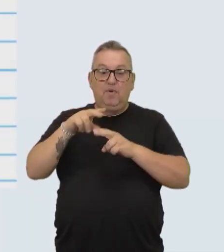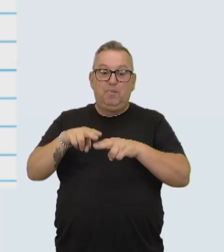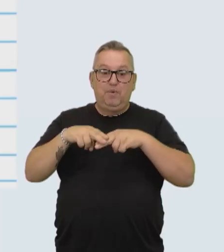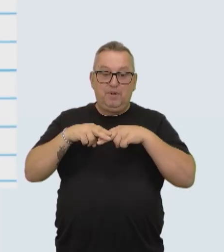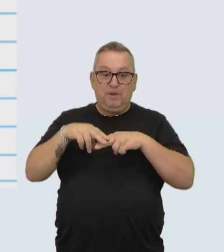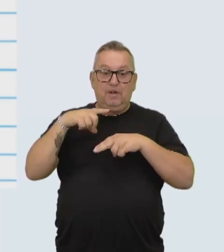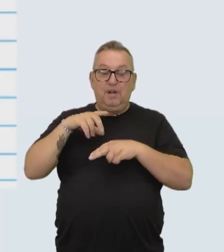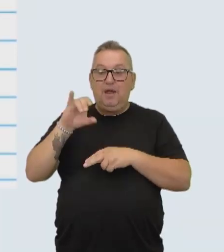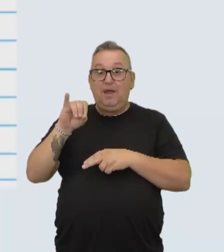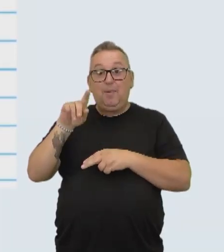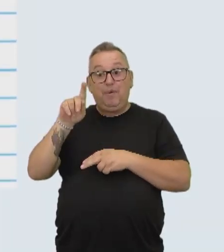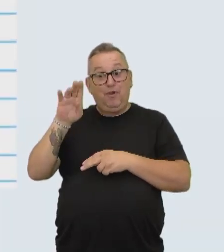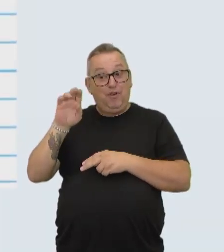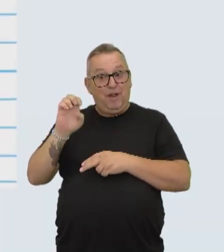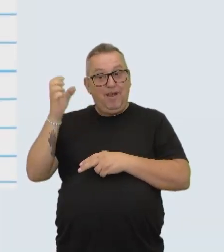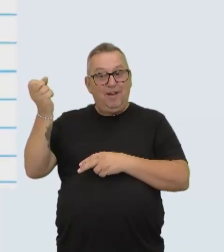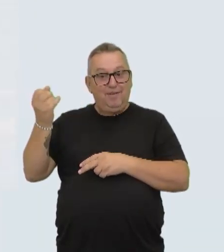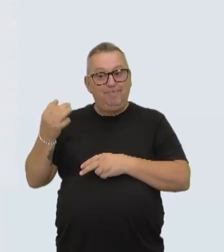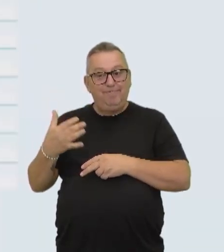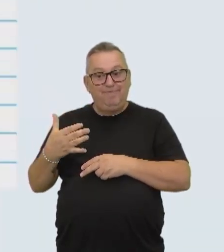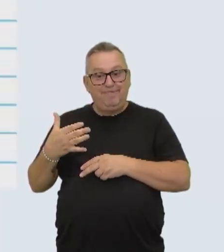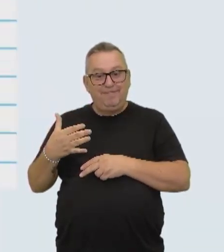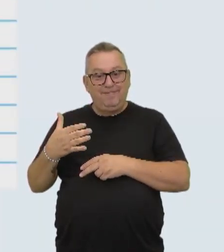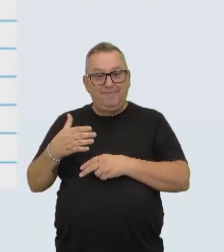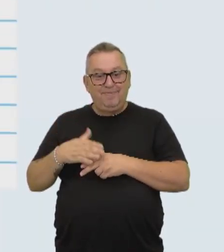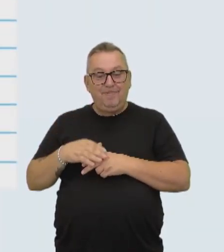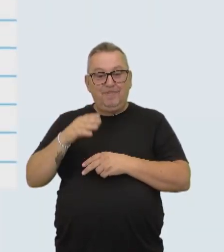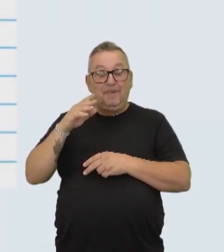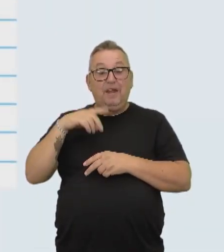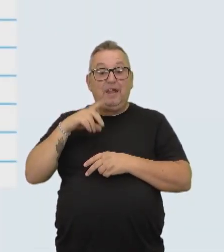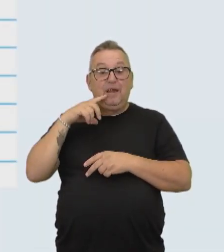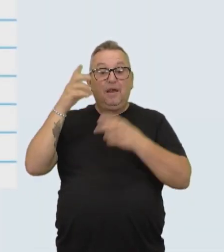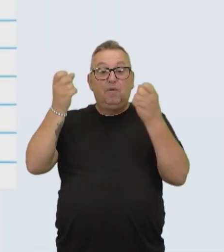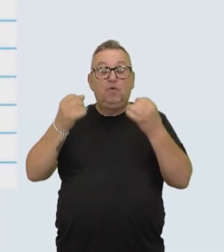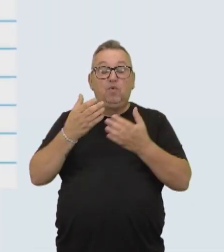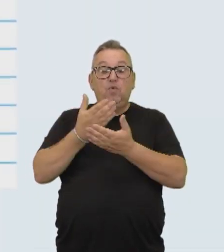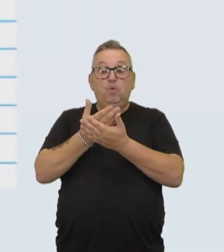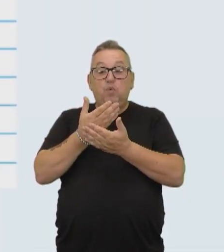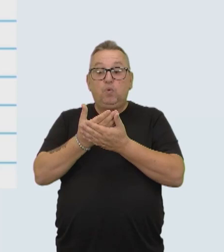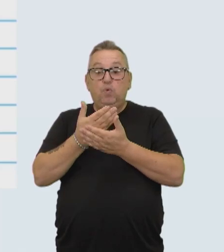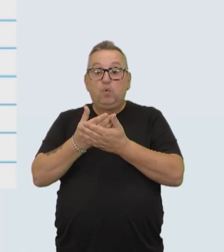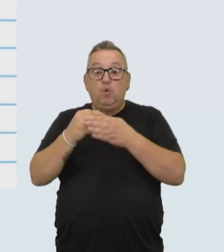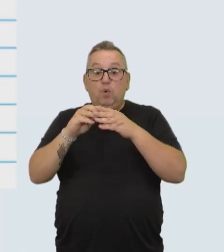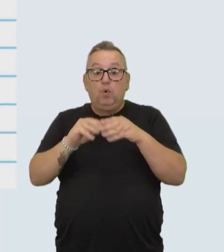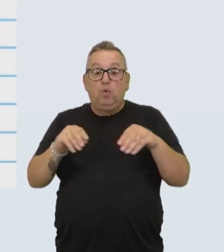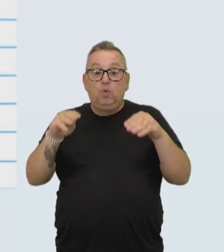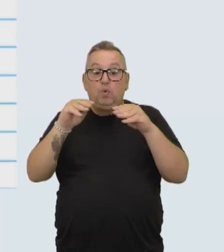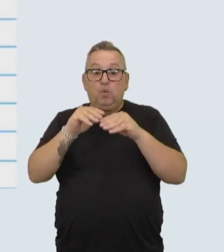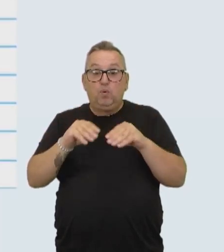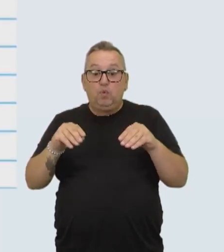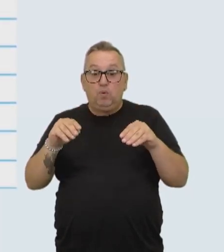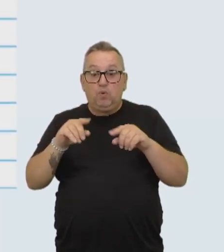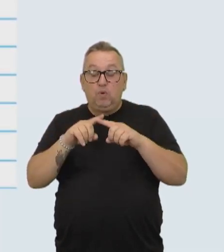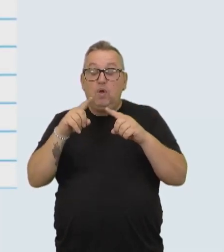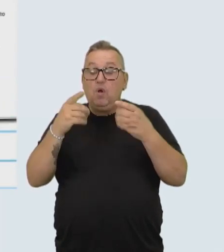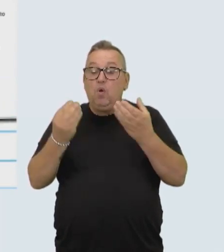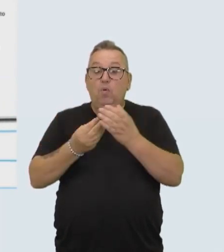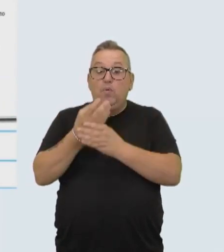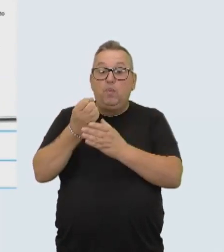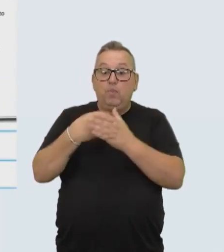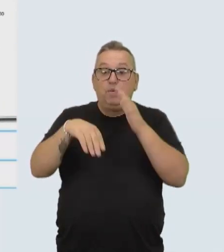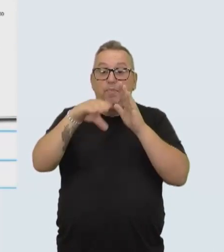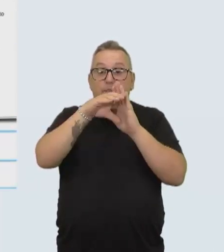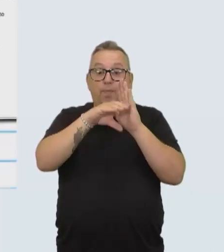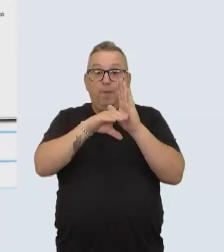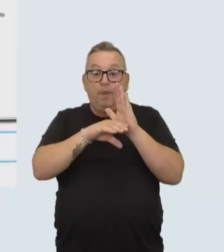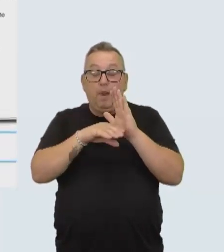isso, o IBGE explica. A pedologia é a ciência que estuda o solo. Ela trata de sua forma, origem,